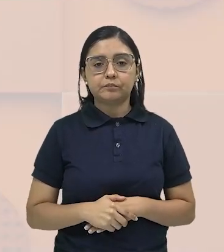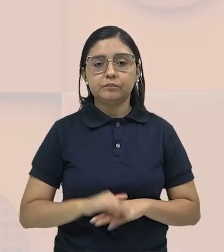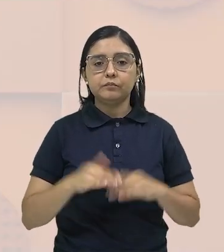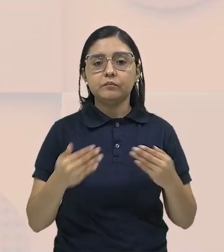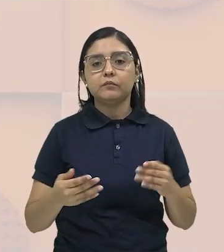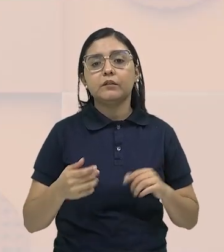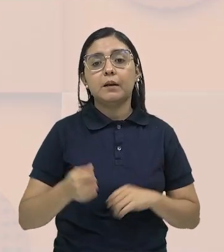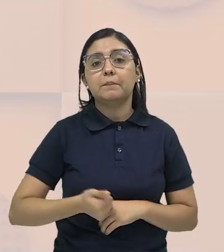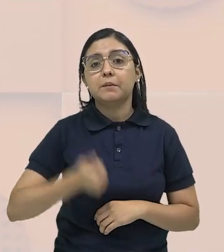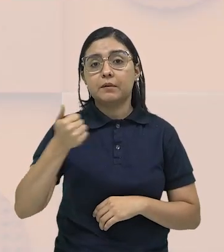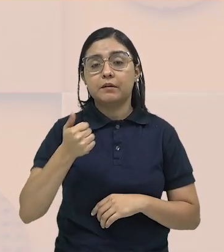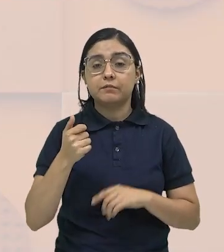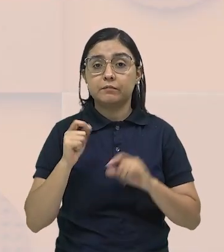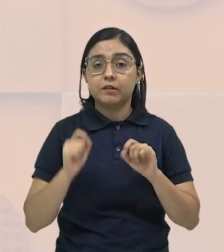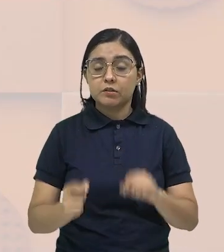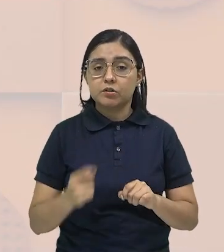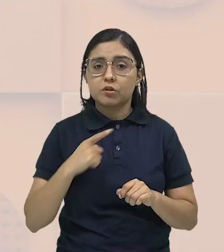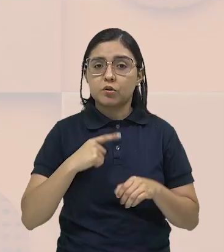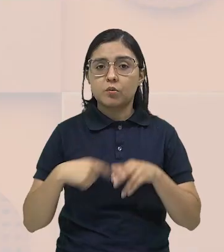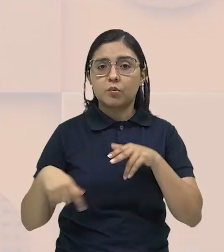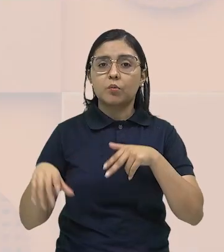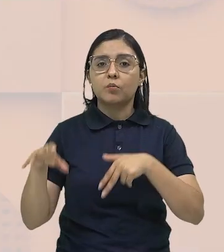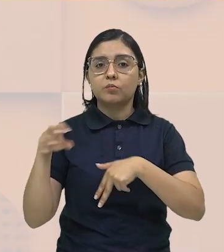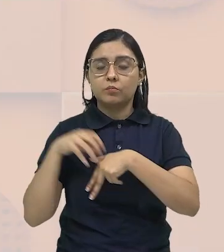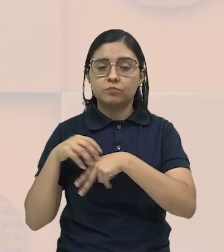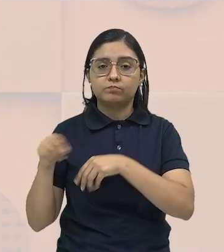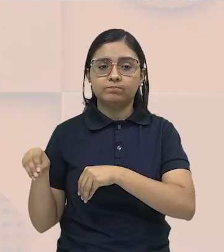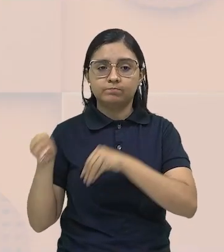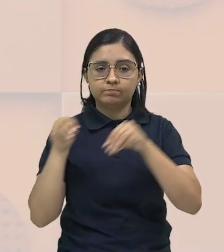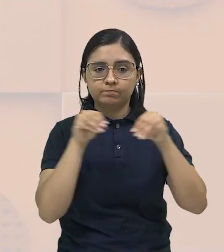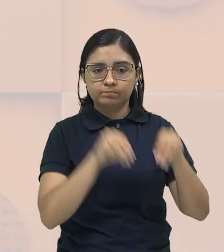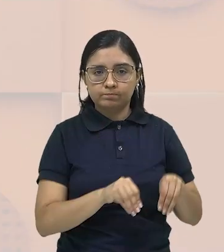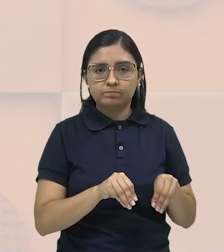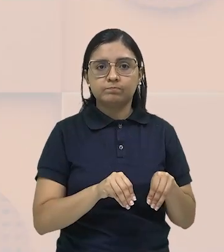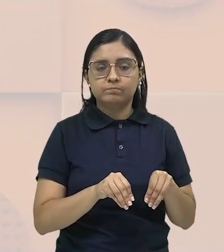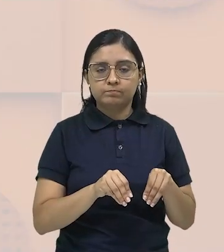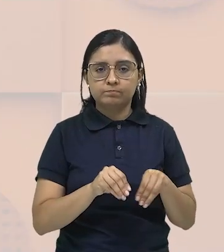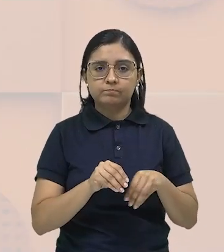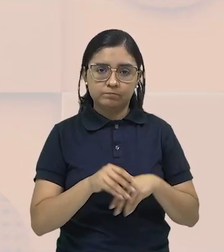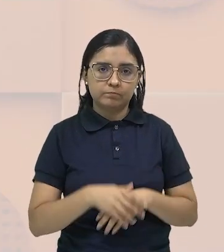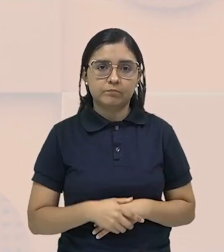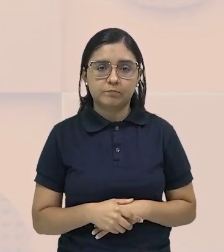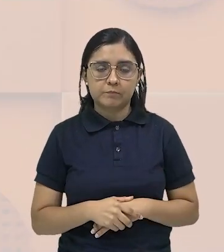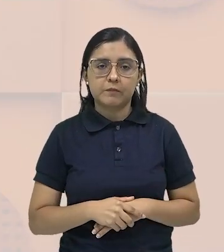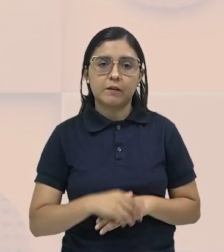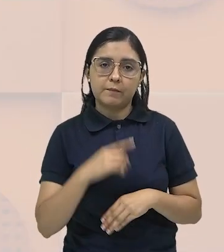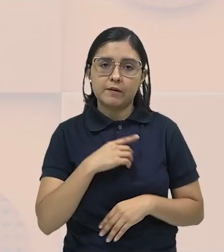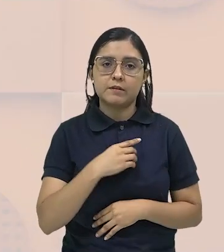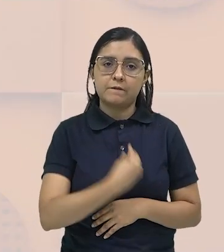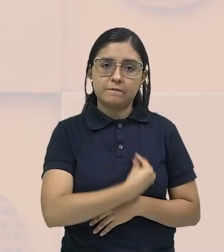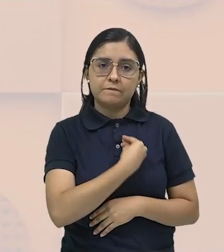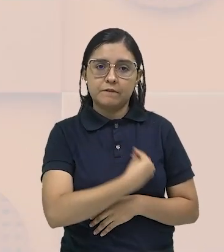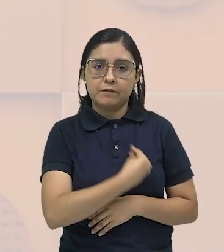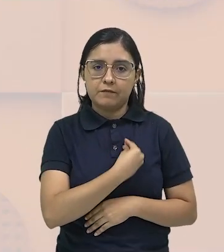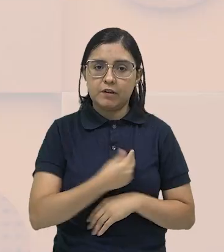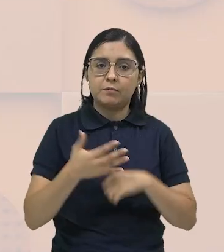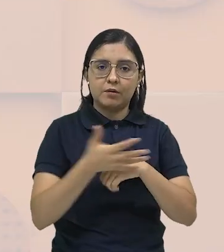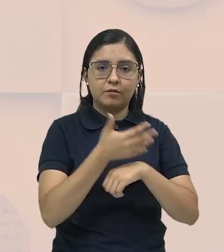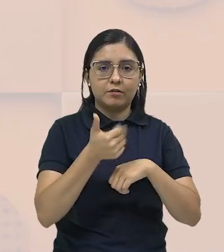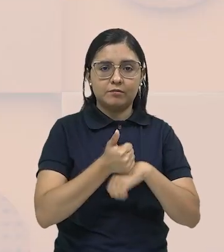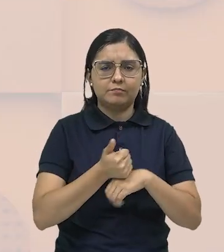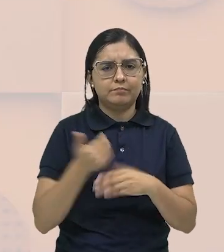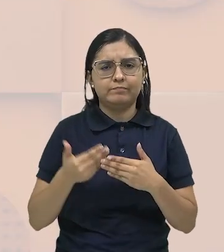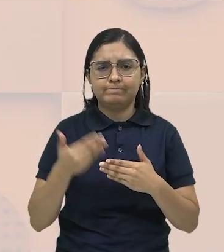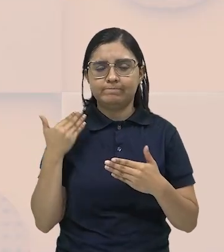primeira vez que um monarca, né, ele se desloca e passa a morar em uma colônia. Isso na época era impensável, né, e Dom